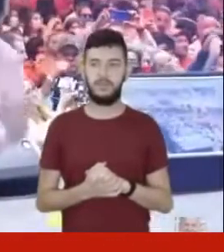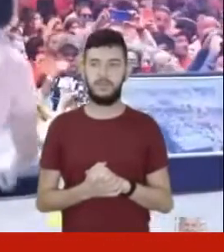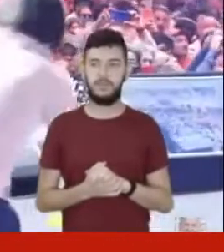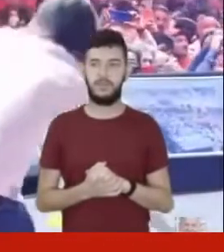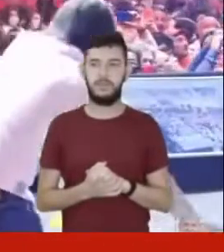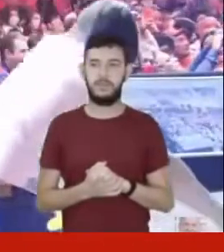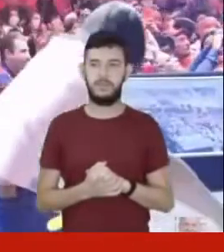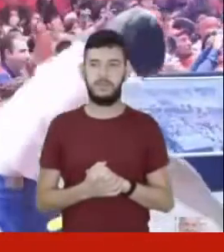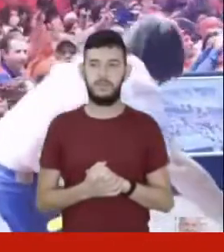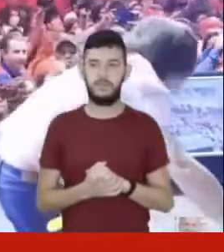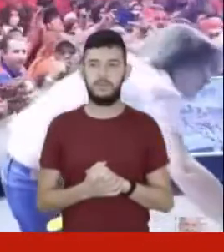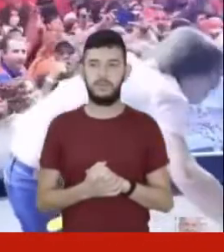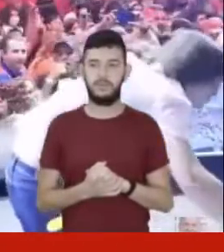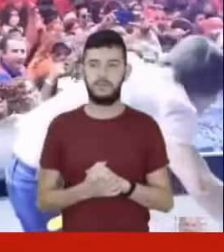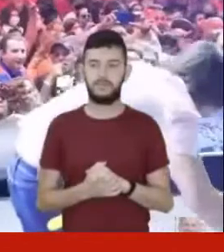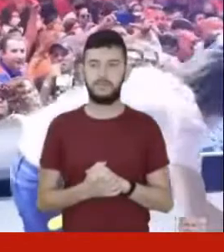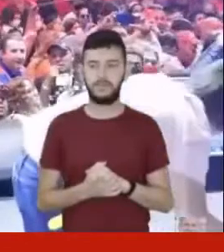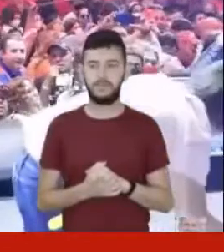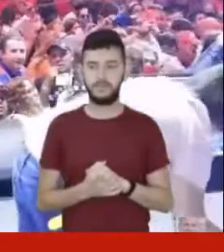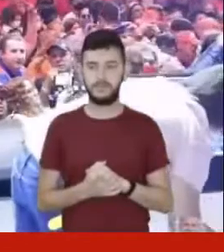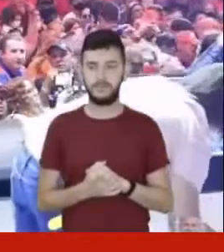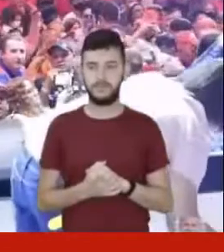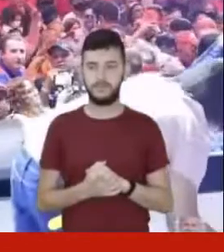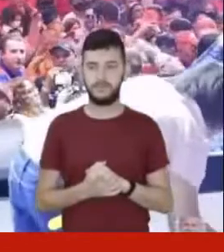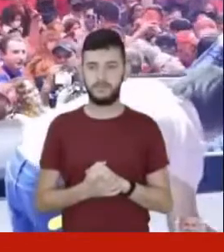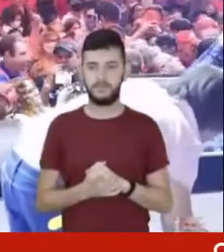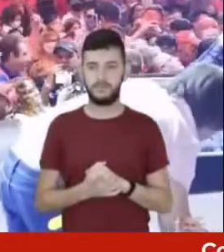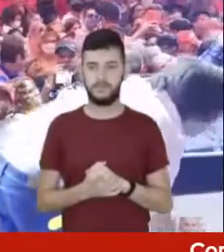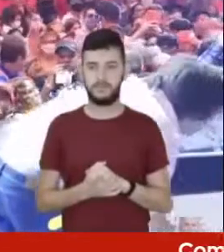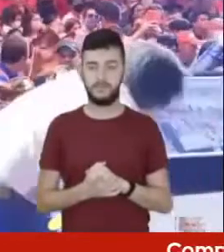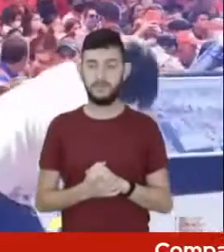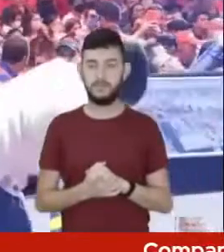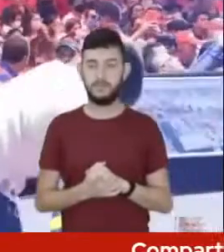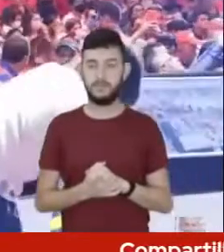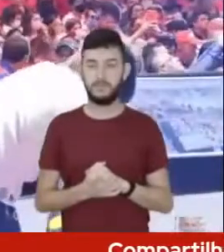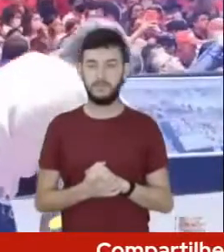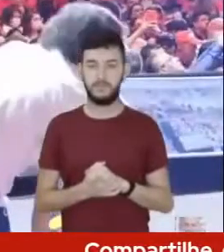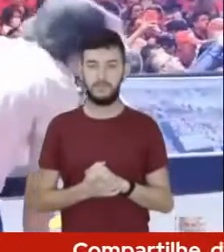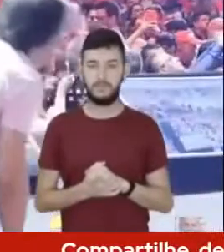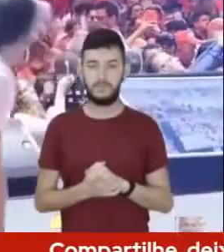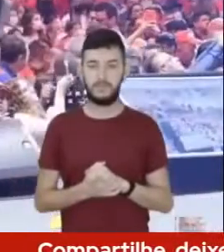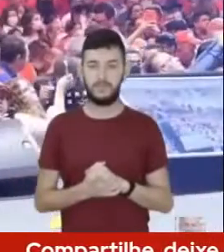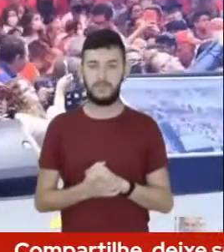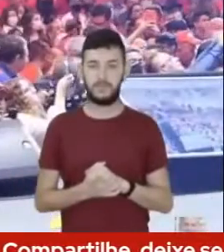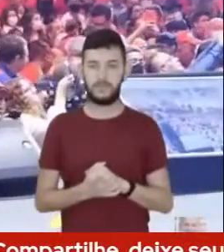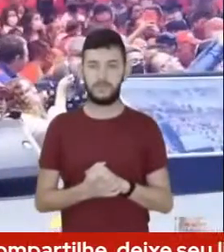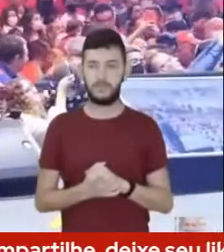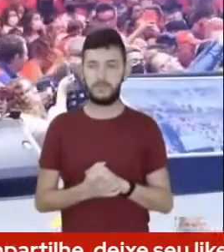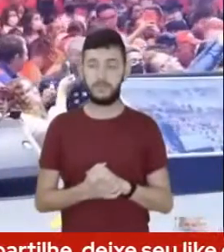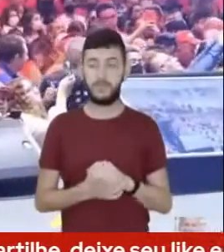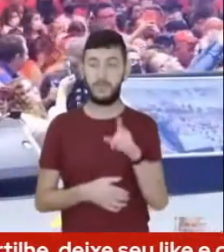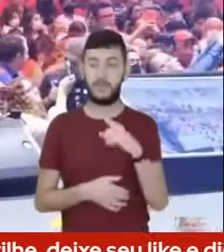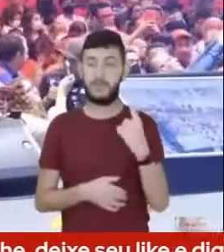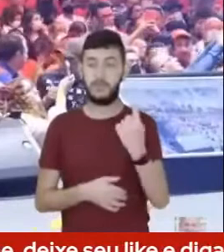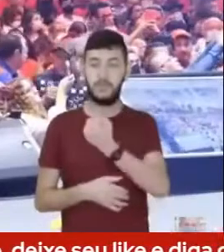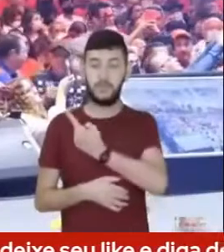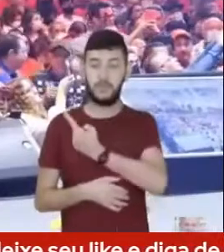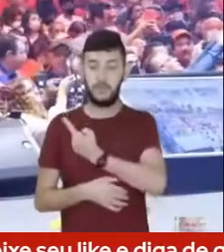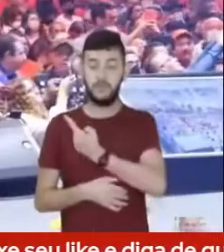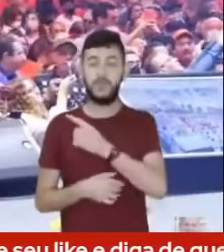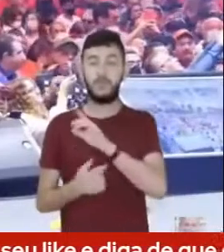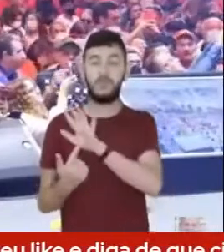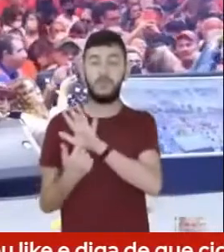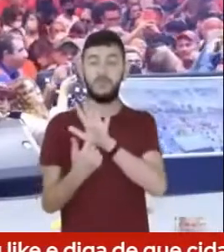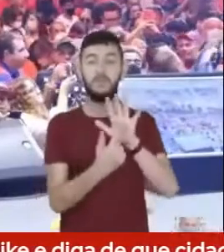Companheira, agora nós vamos passar, então, a apresentação dessa pauta através das centrais